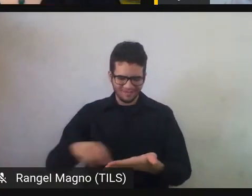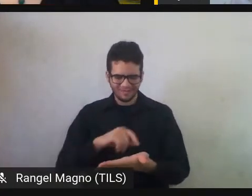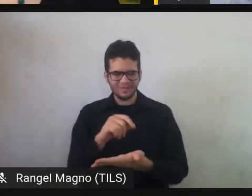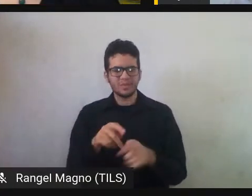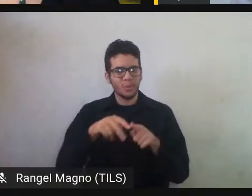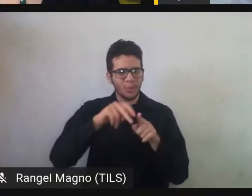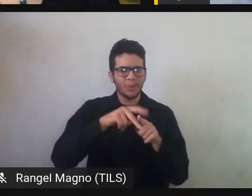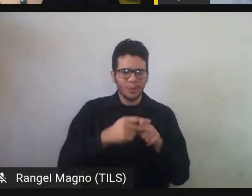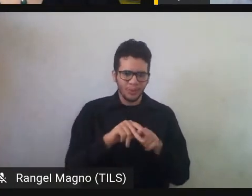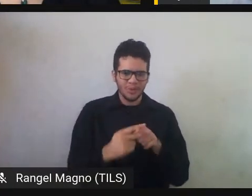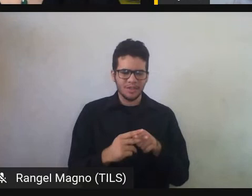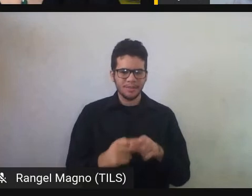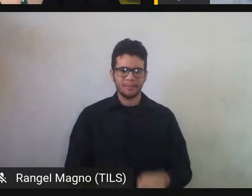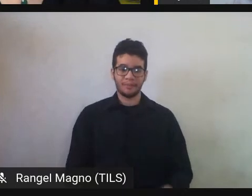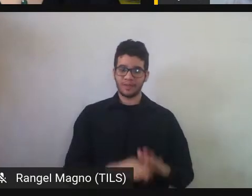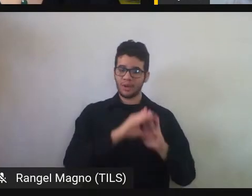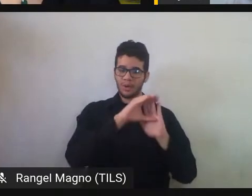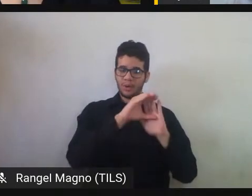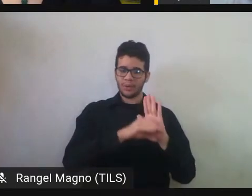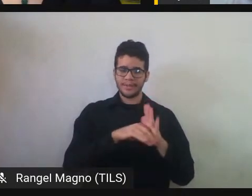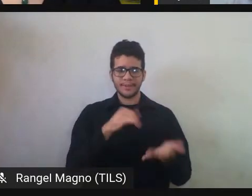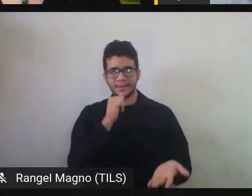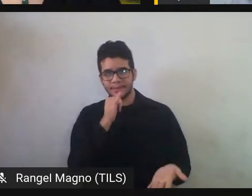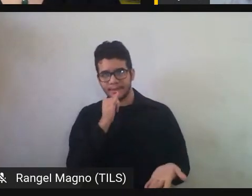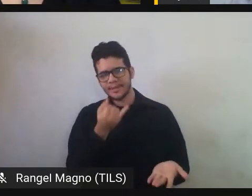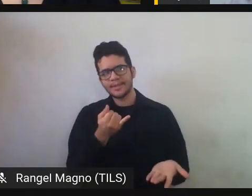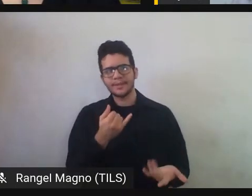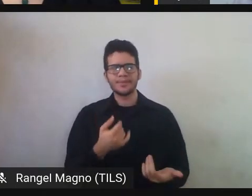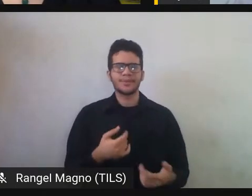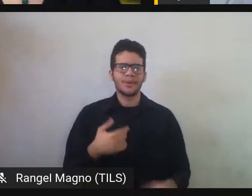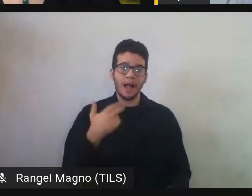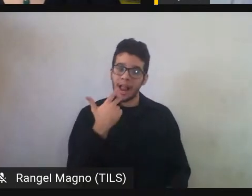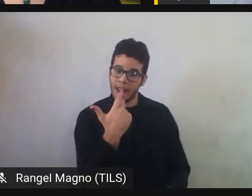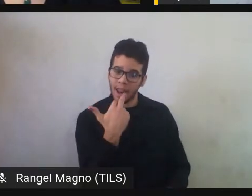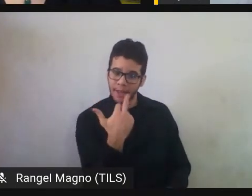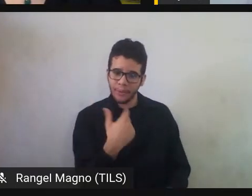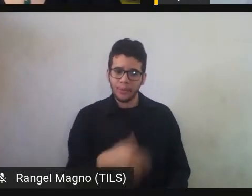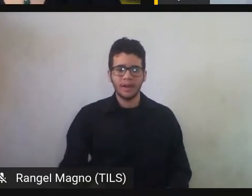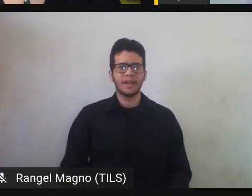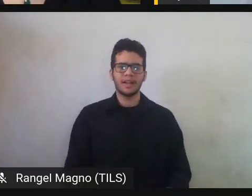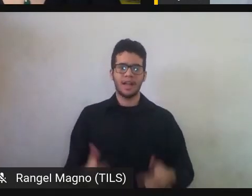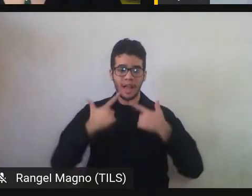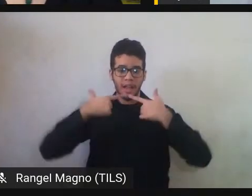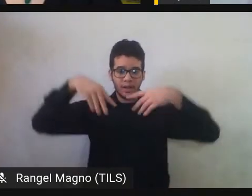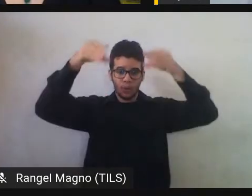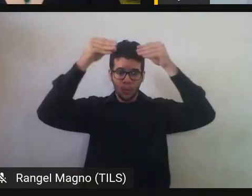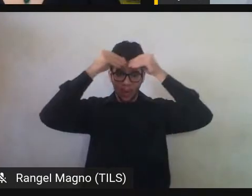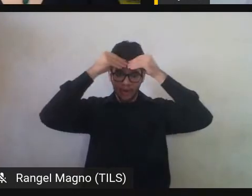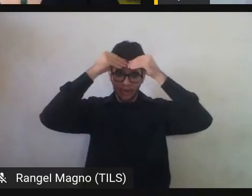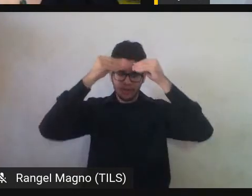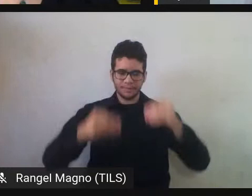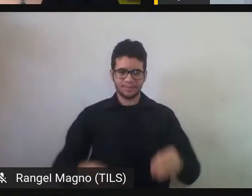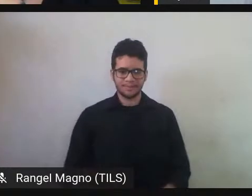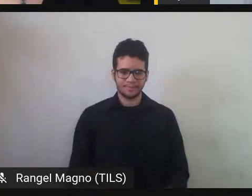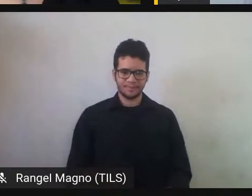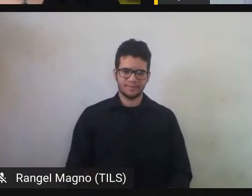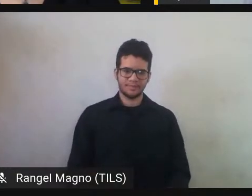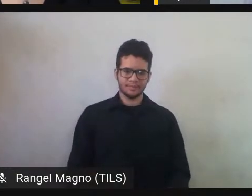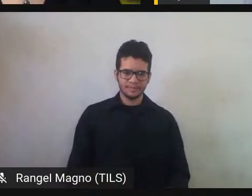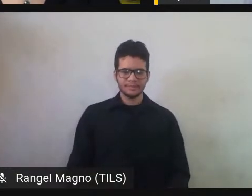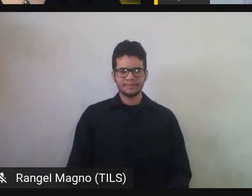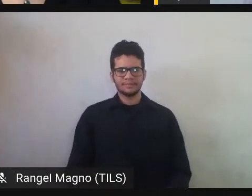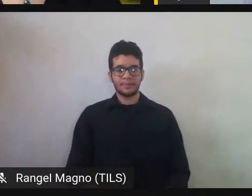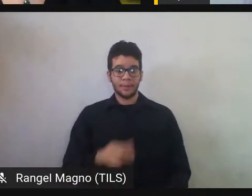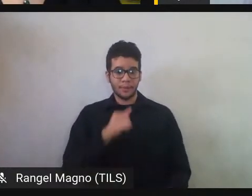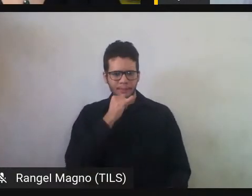conceito de língua e de linguagem no manuscrito de 1891 que é conhecido como primeira conferência